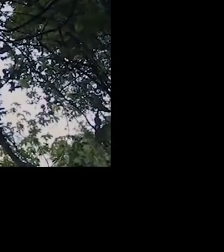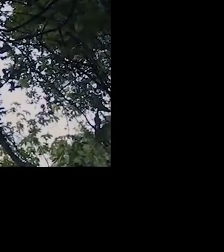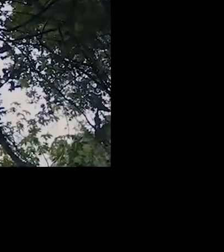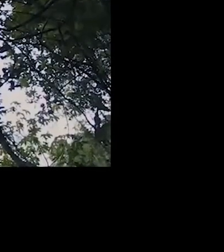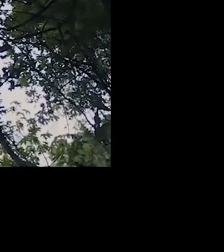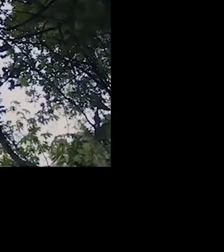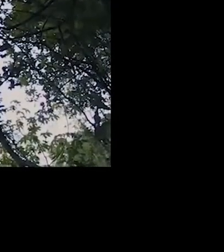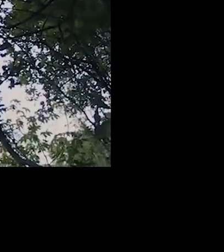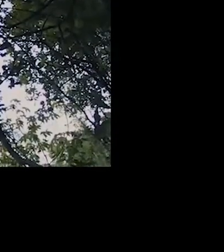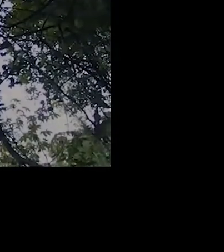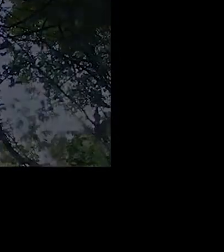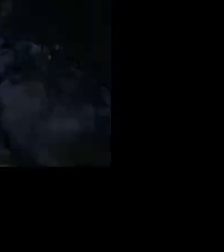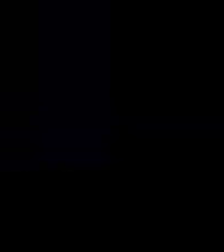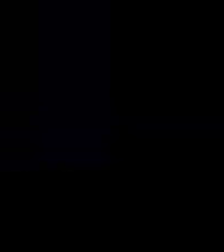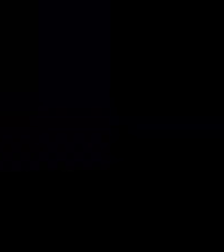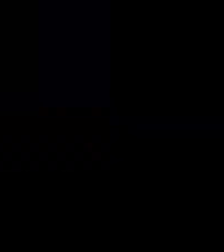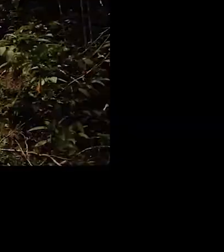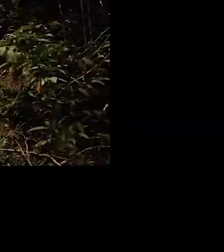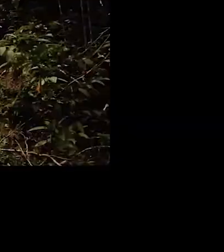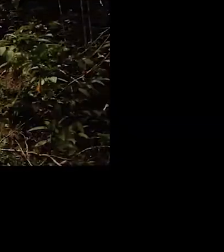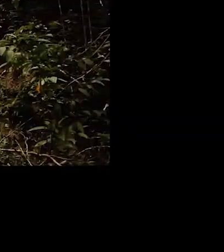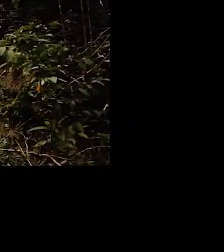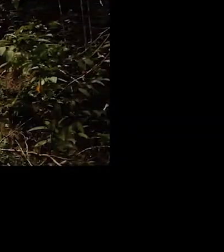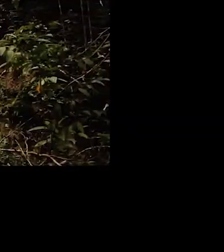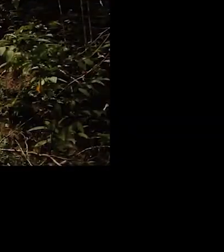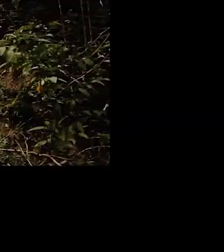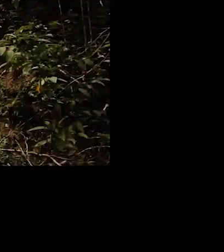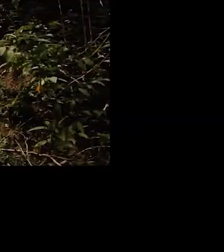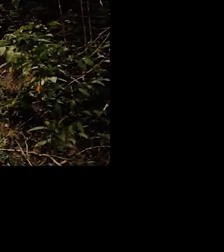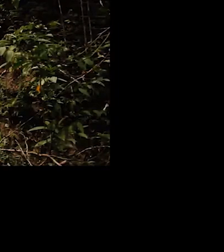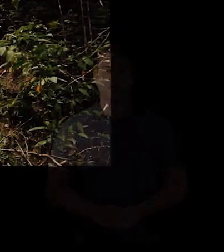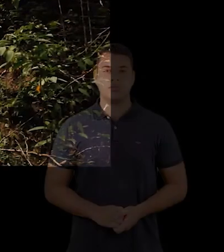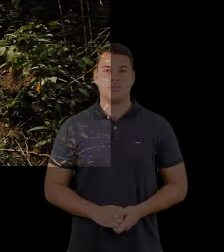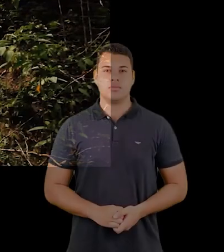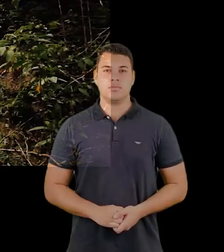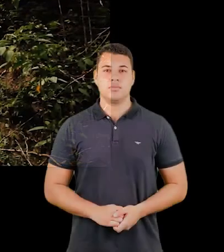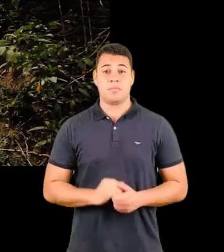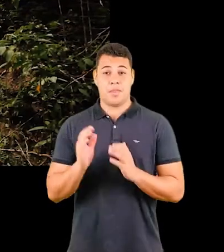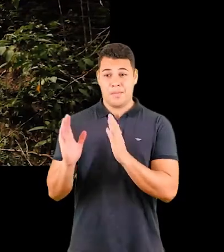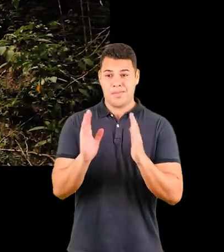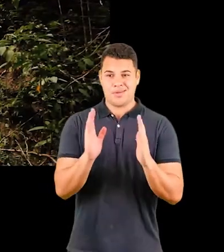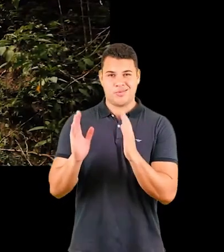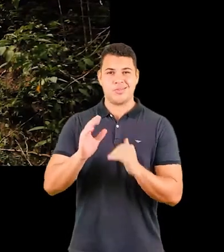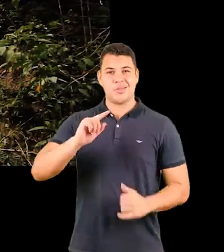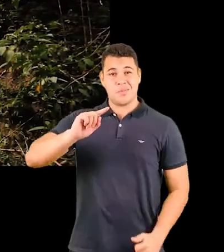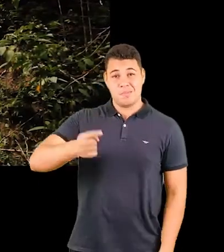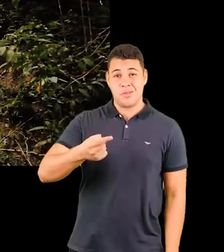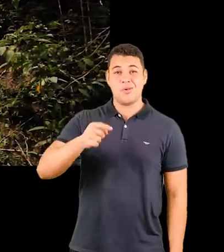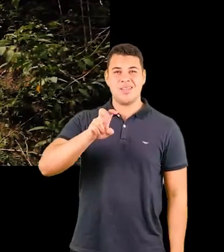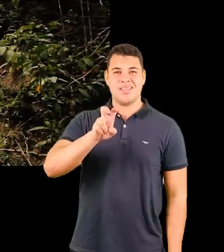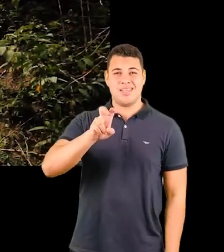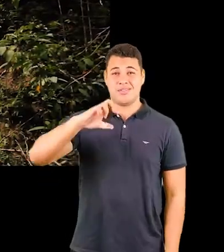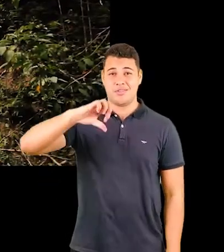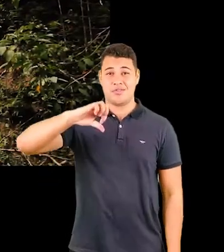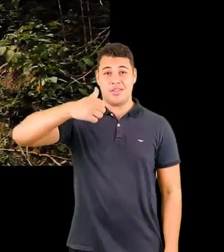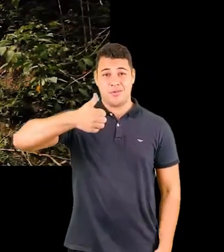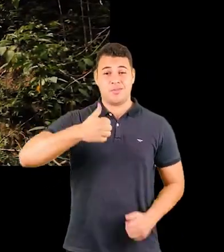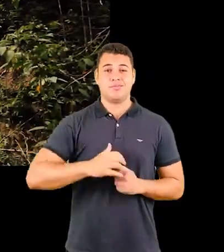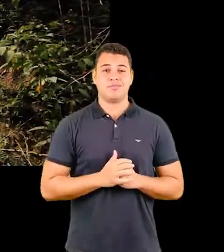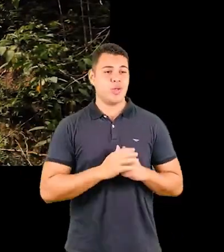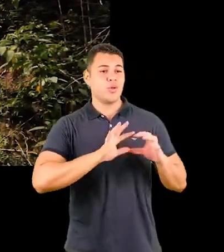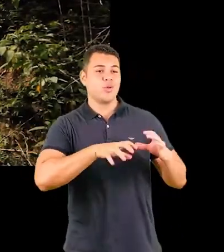Imagem de uma mata fechada. Surge um desenho em preto e branco de um caboclo sentado e fumando. Em meados dos anos de 1591,